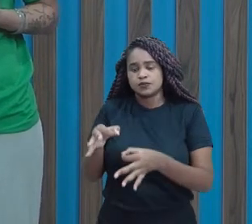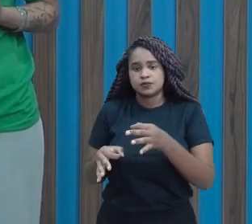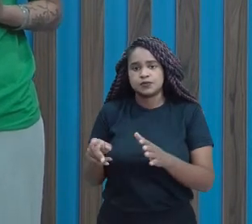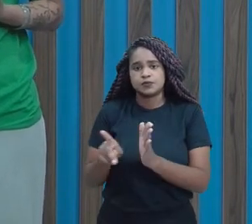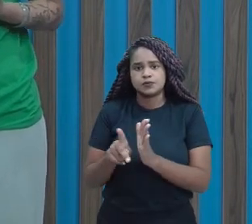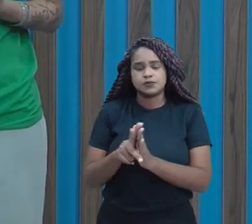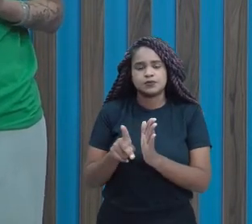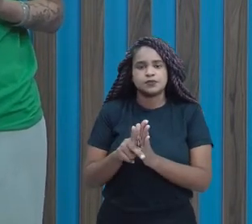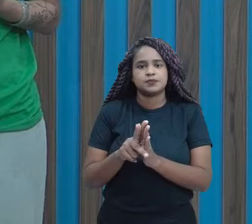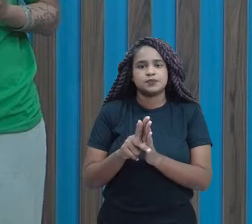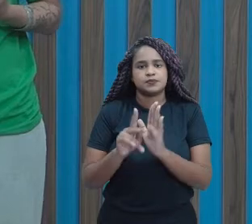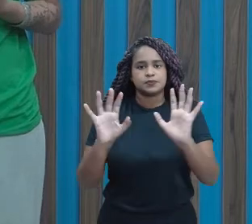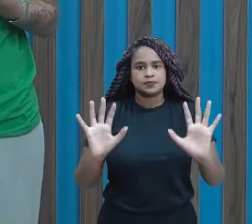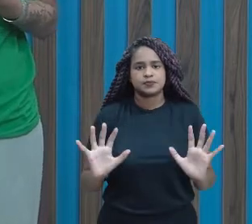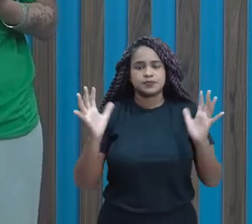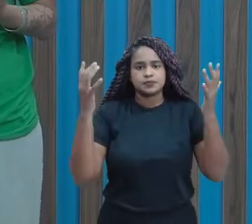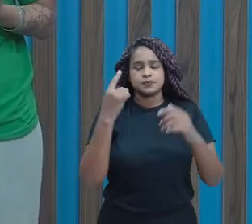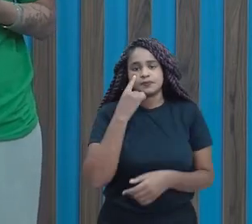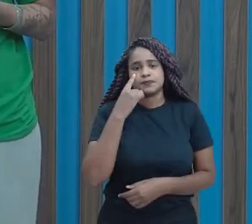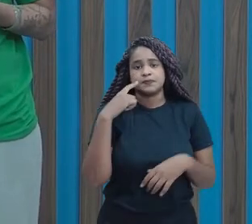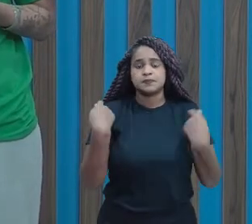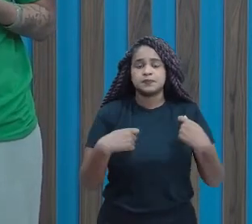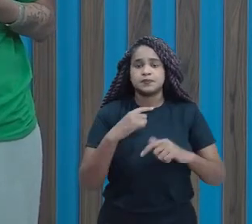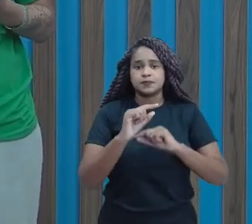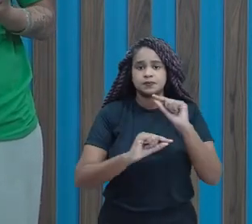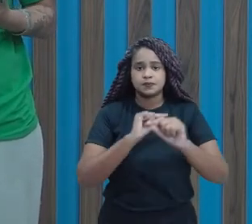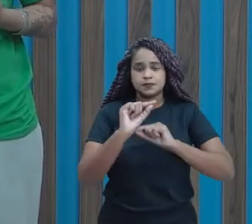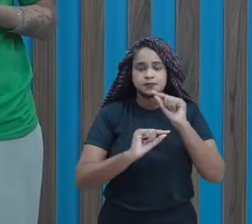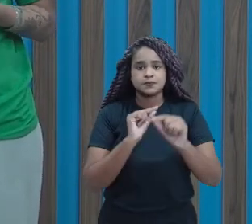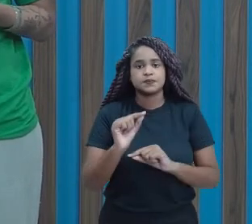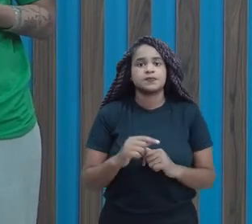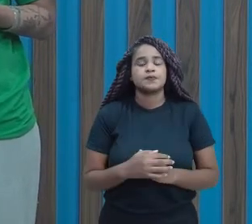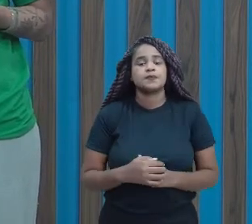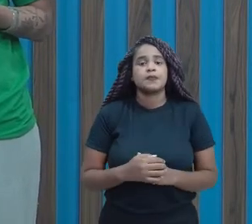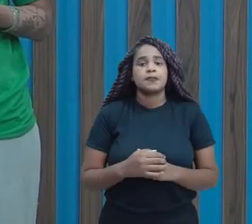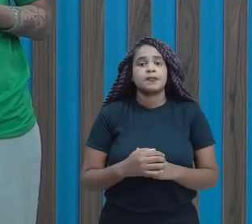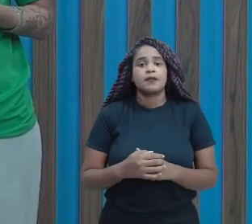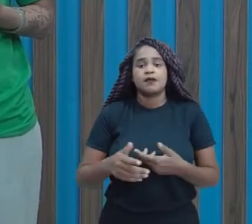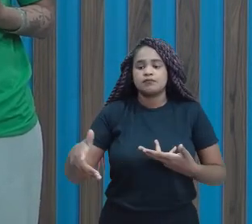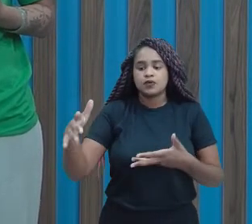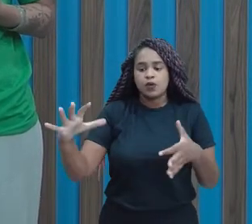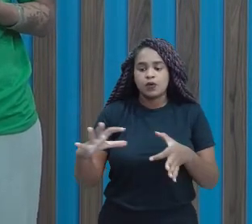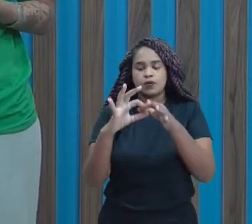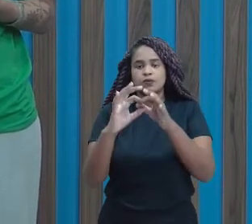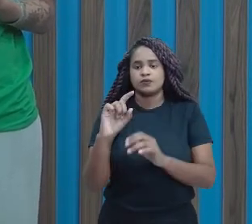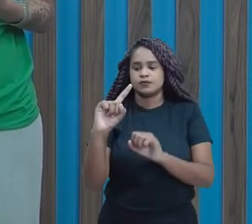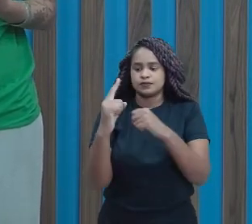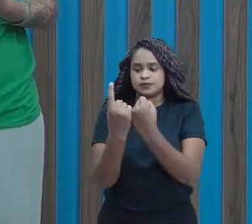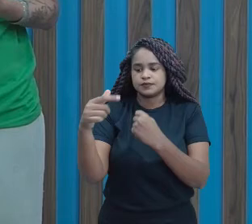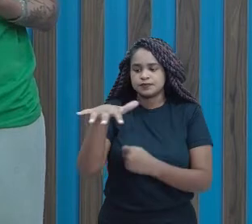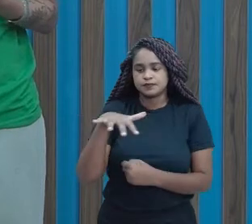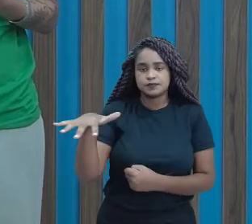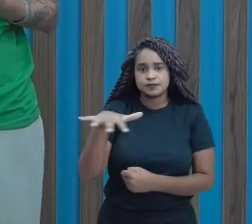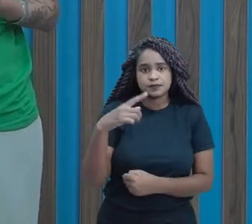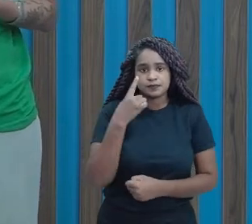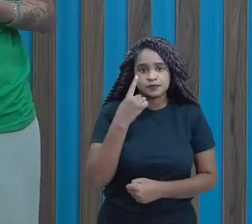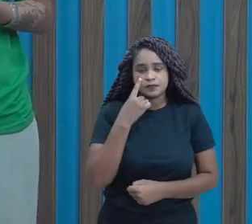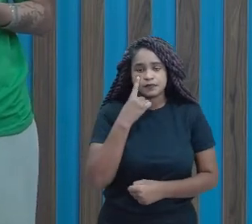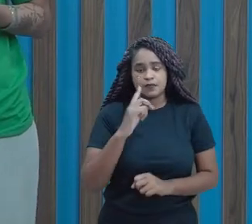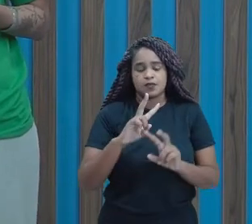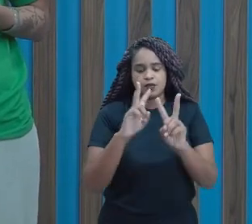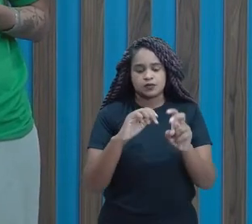climáticas, né, porque a gente tem que dialogar também com a questão social. quando a gente trabalha aqui essa questão de